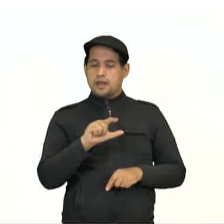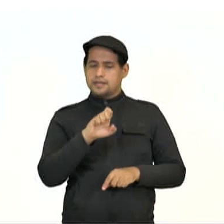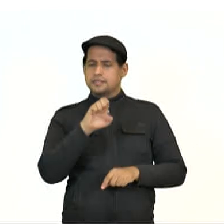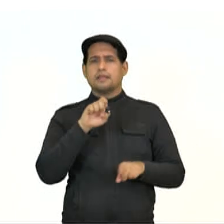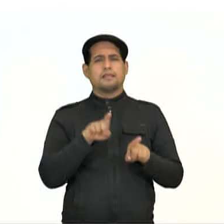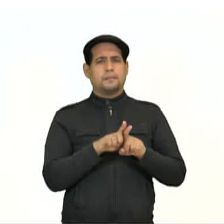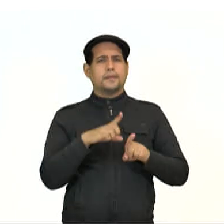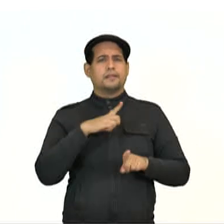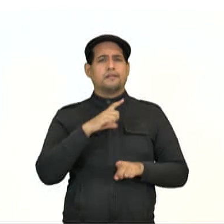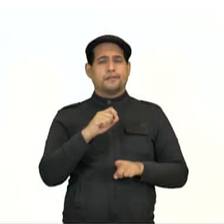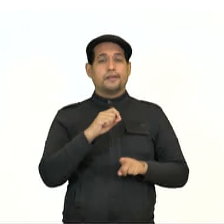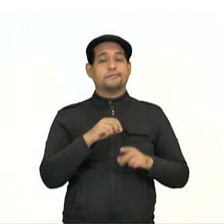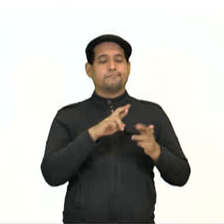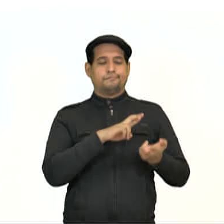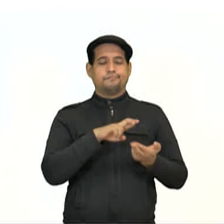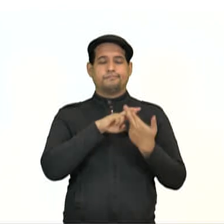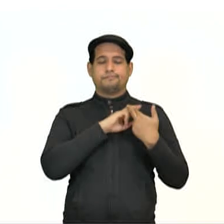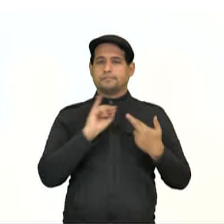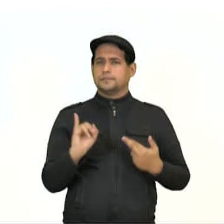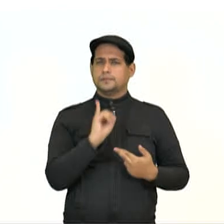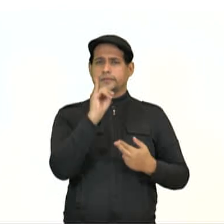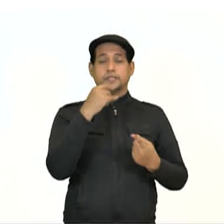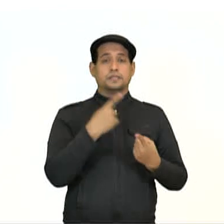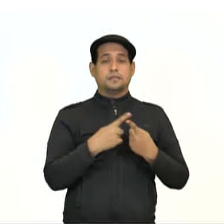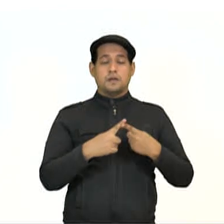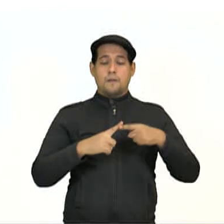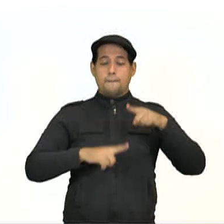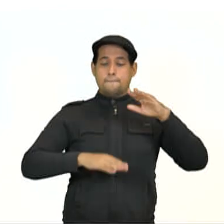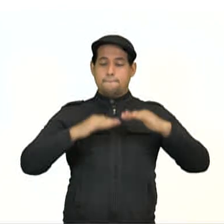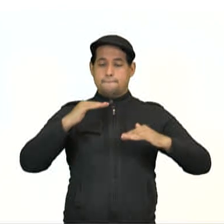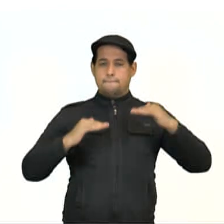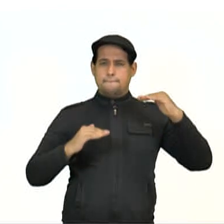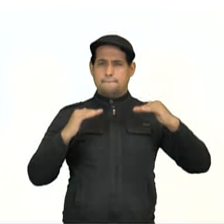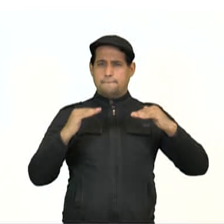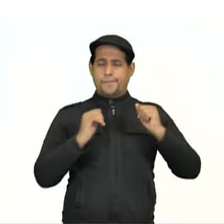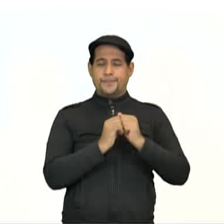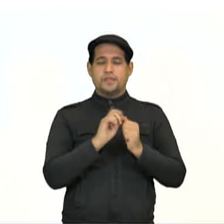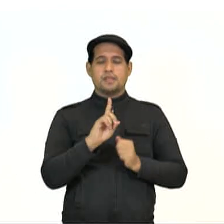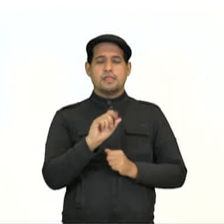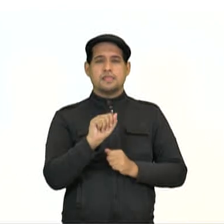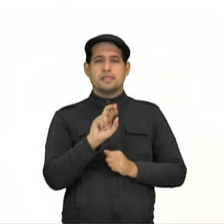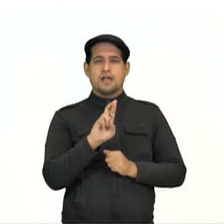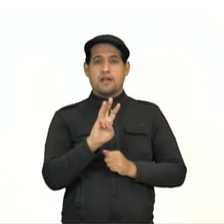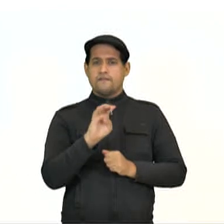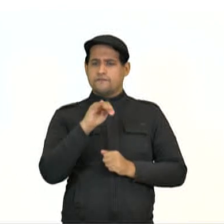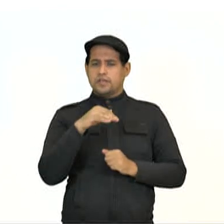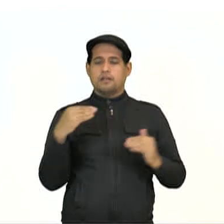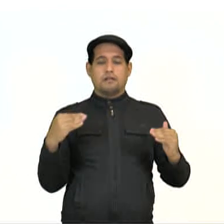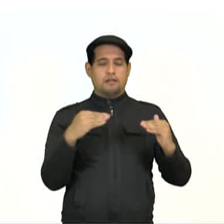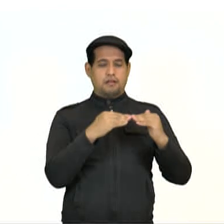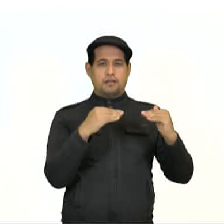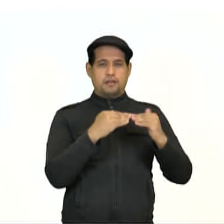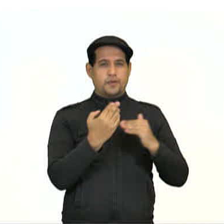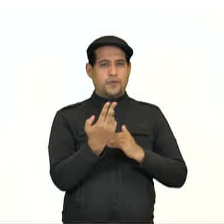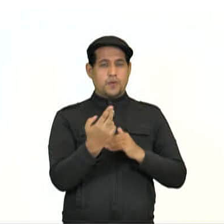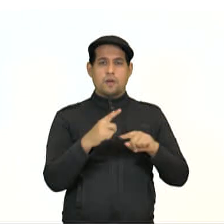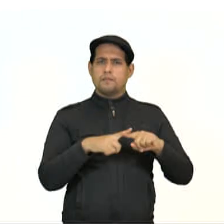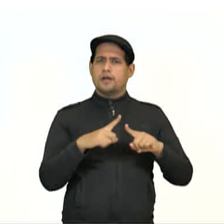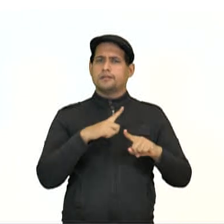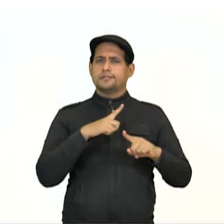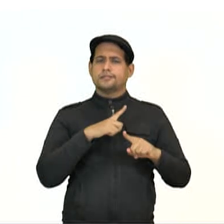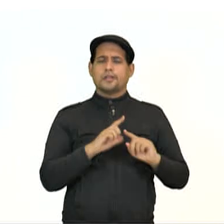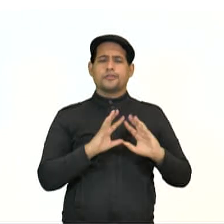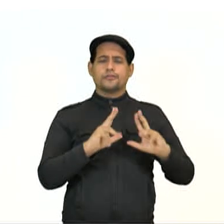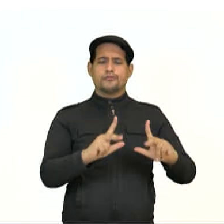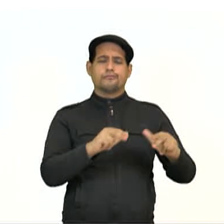também teve um papel importante, porque, em paralelo ao estudo de Darwin, ele chegou na mesma conclusão. Mas quem recebe